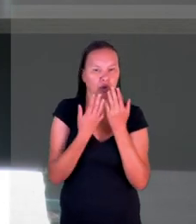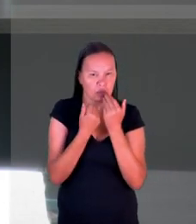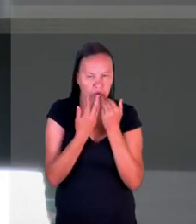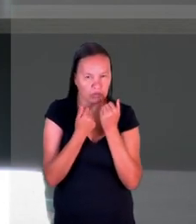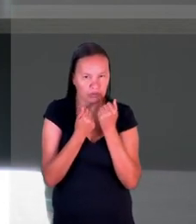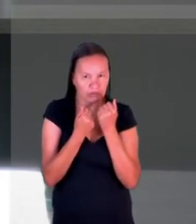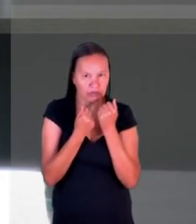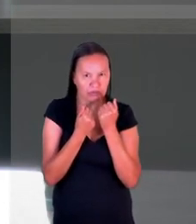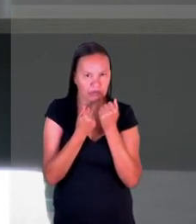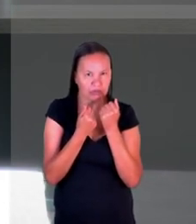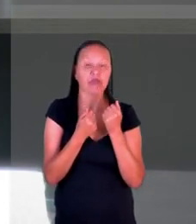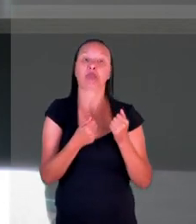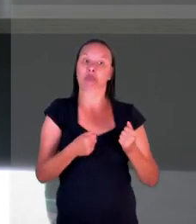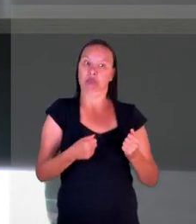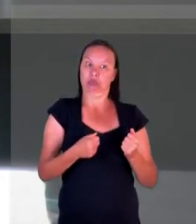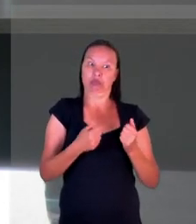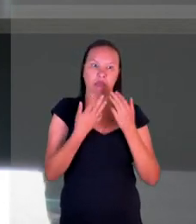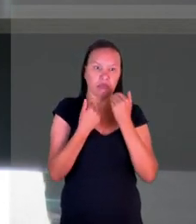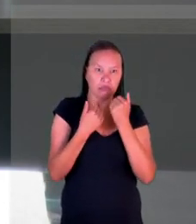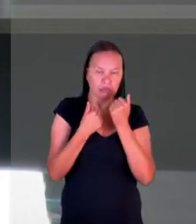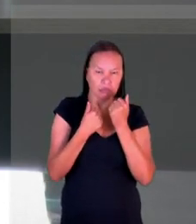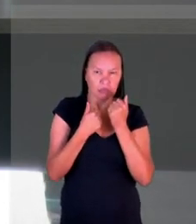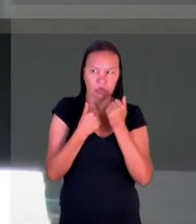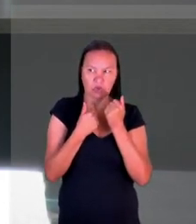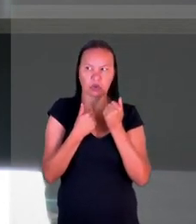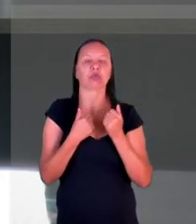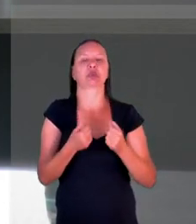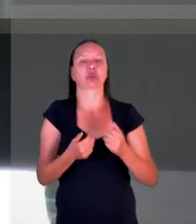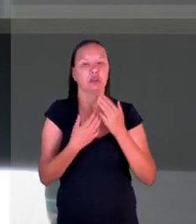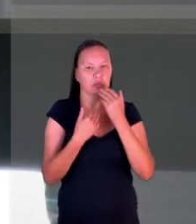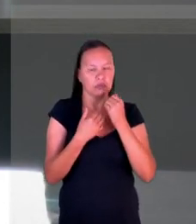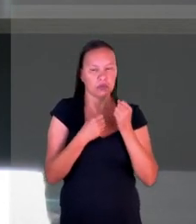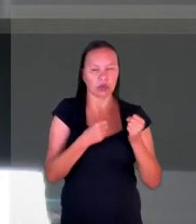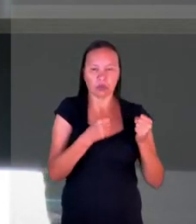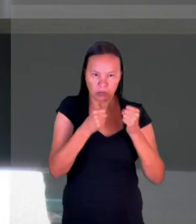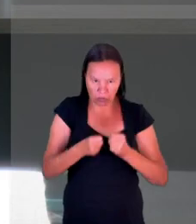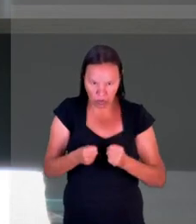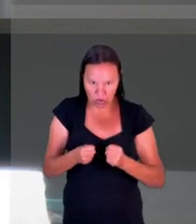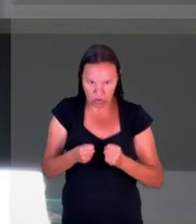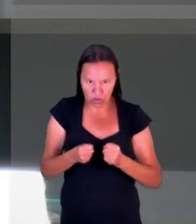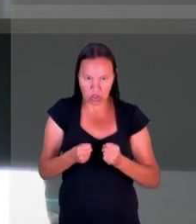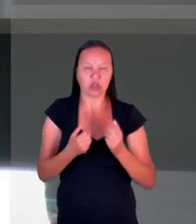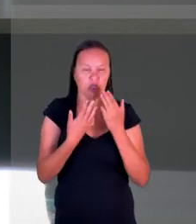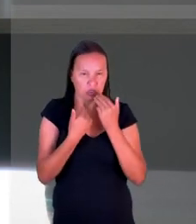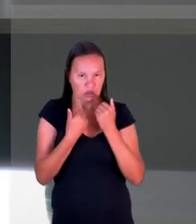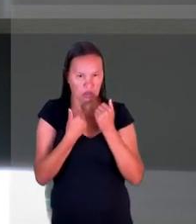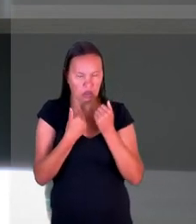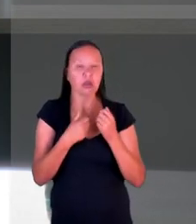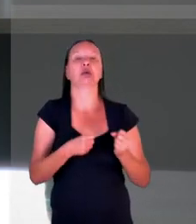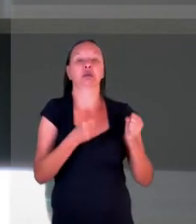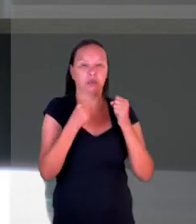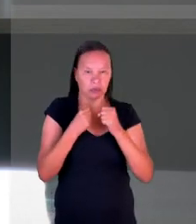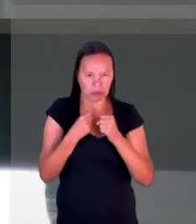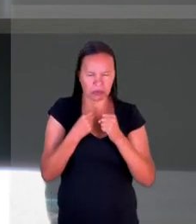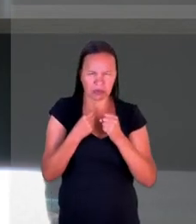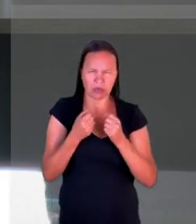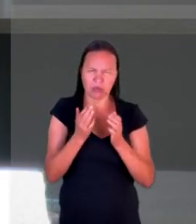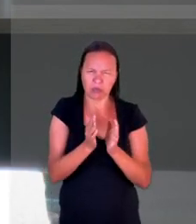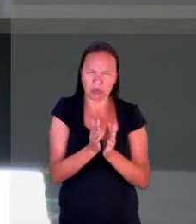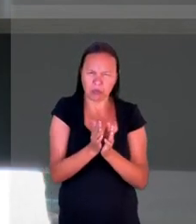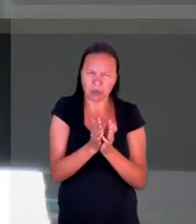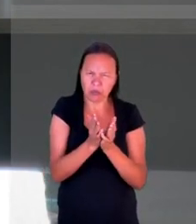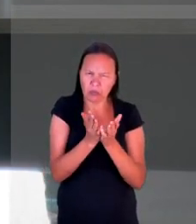reutilizado se é impróprio pro consumo ele ele pode ser reformulado e reutilizado para os